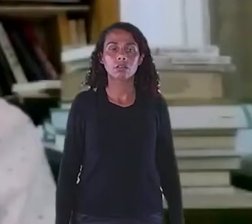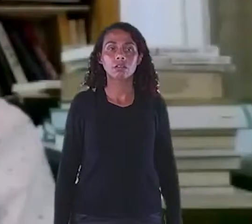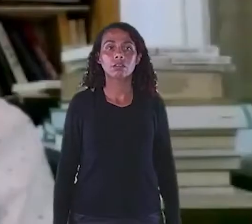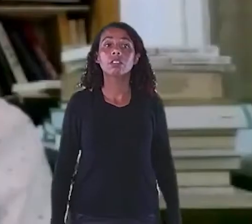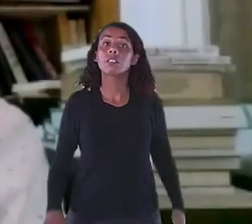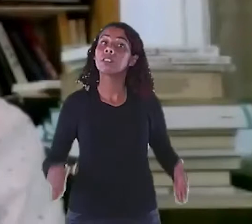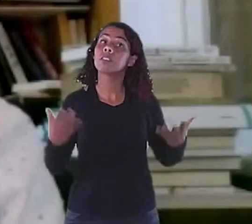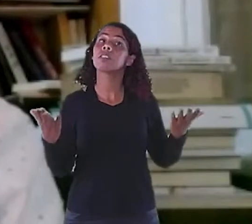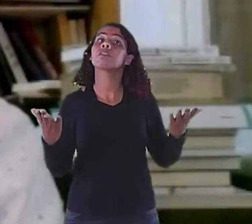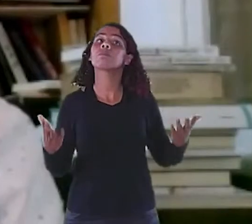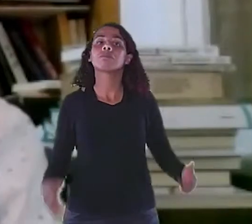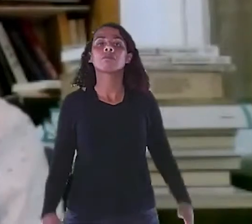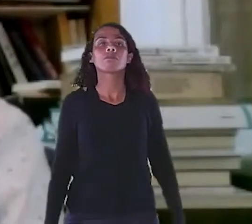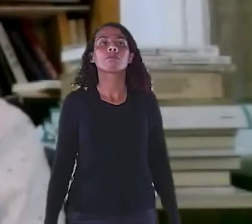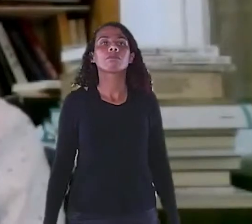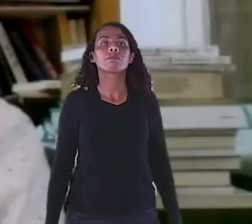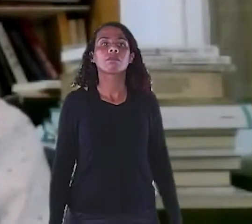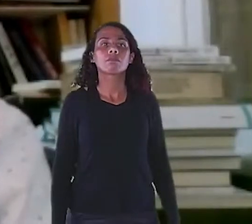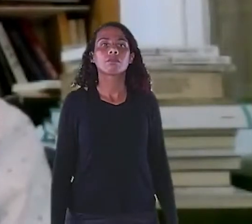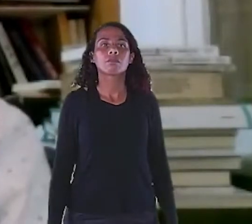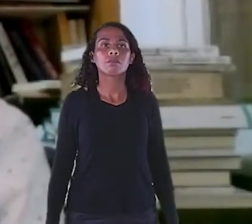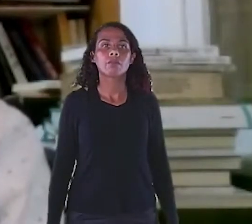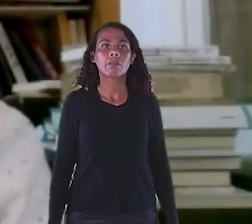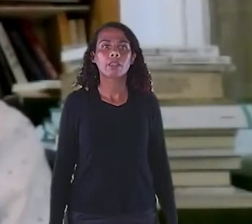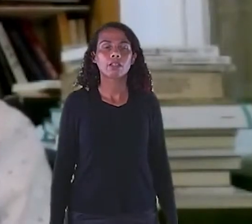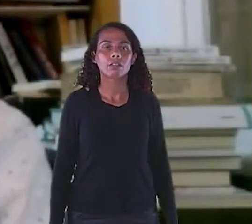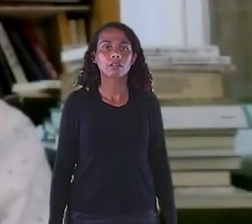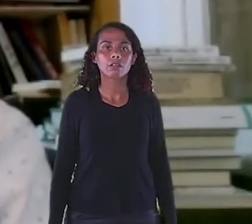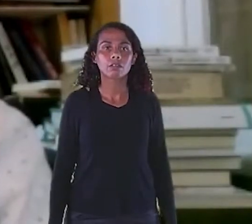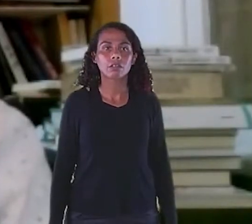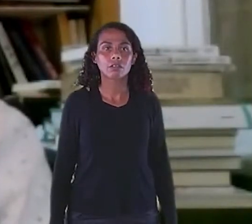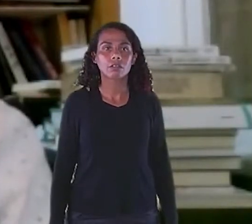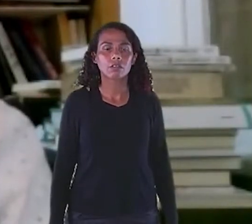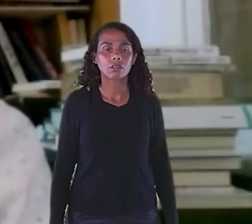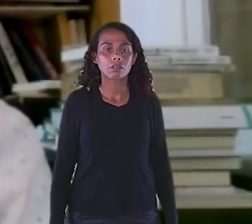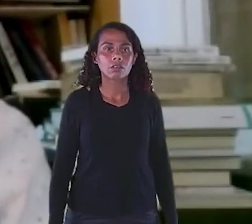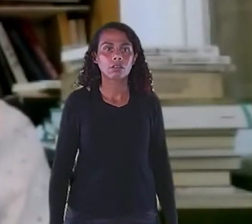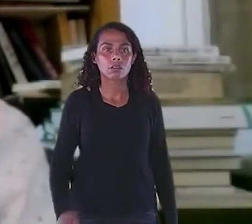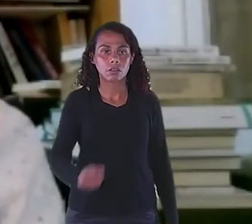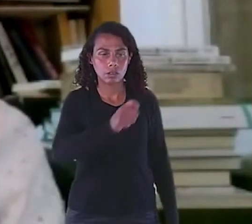Enfim, o Paulo Mendes Campos também,